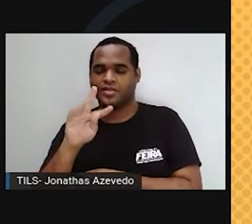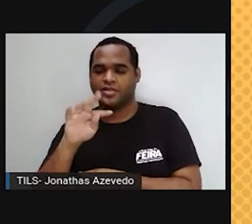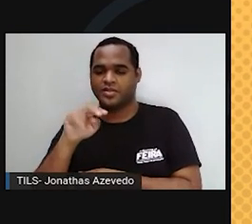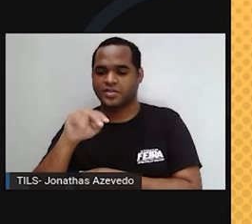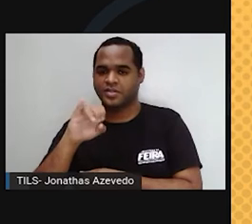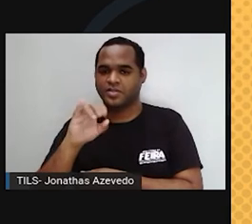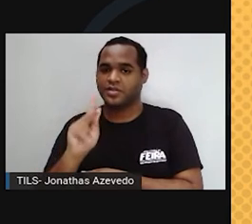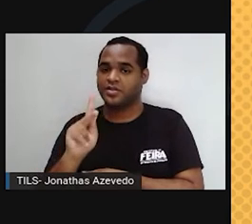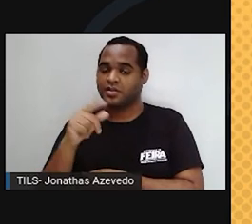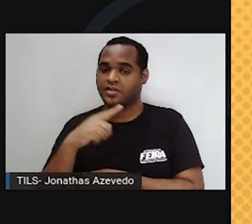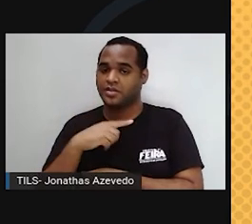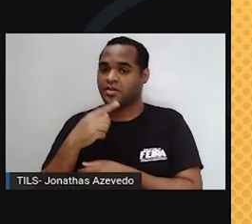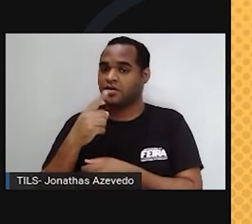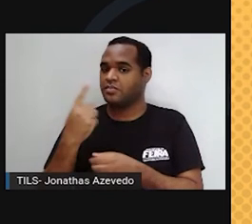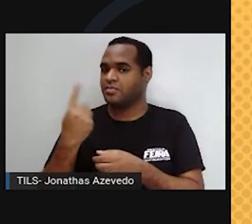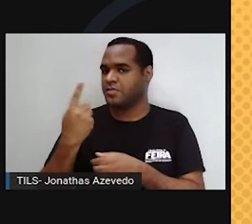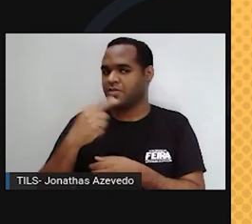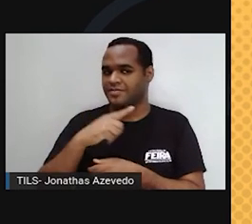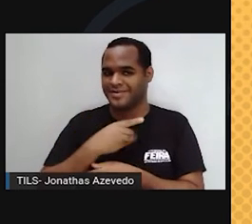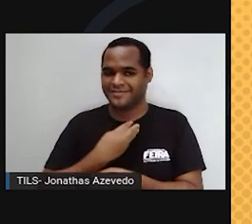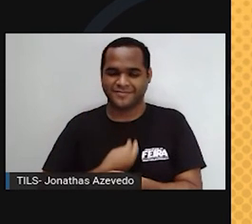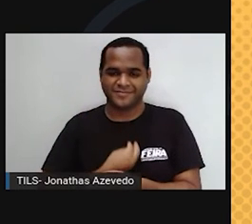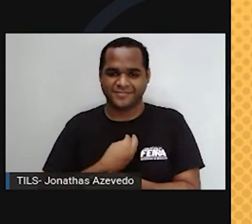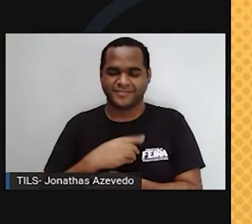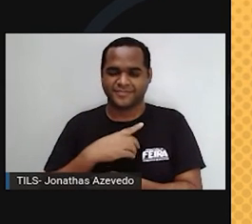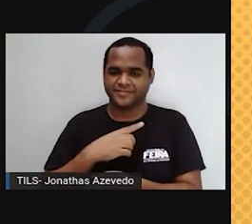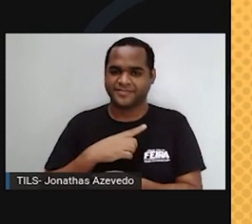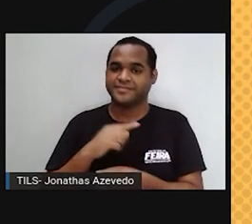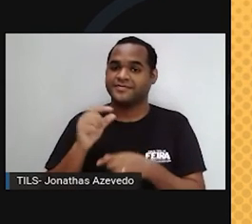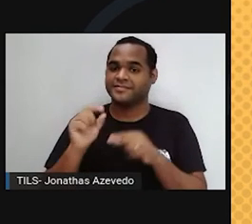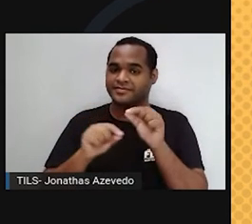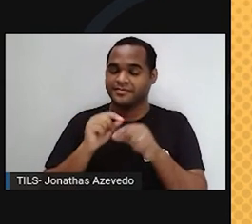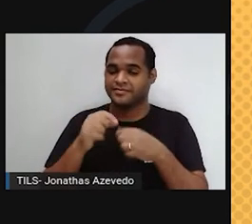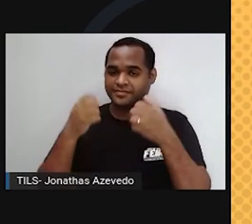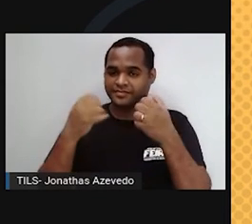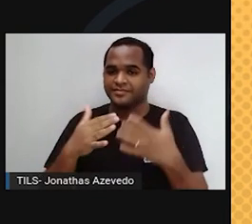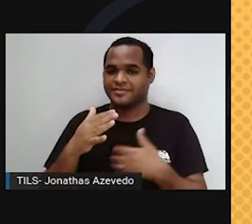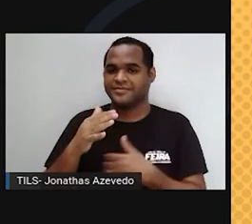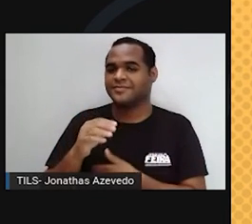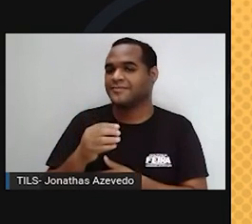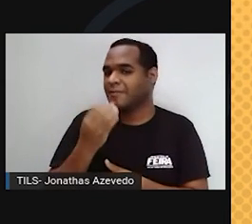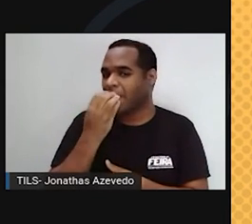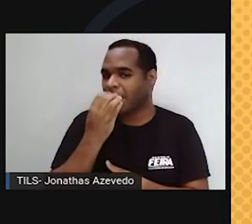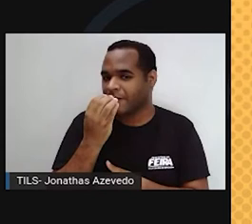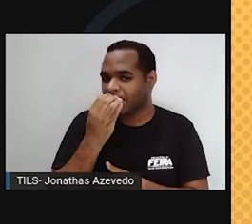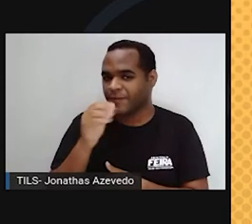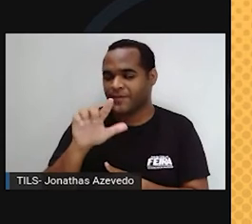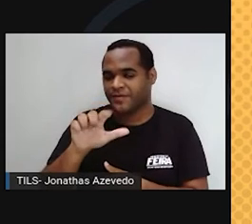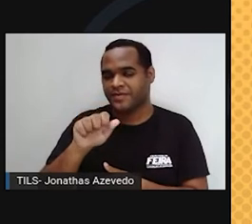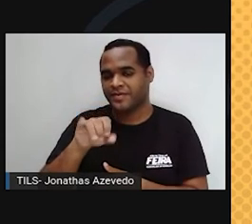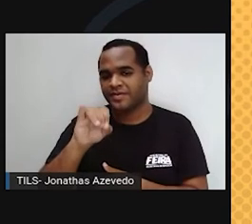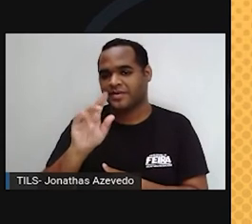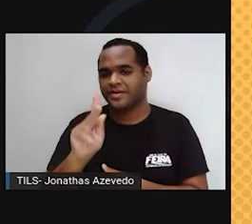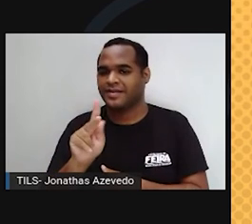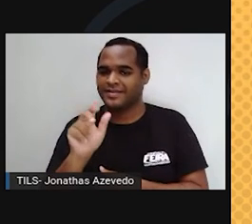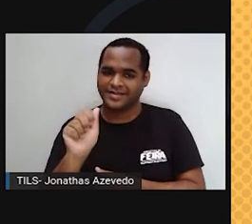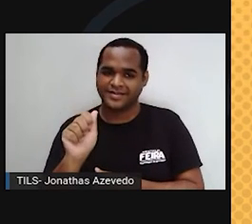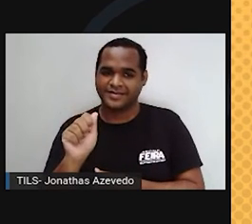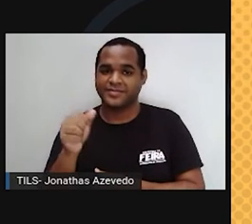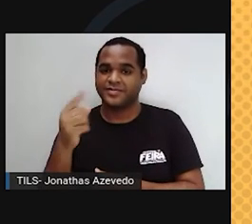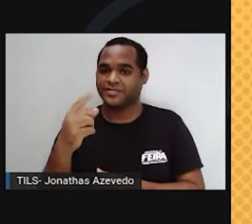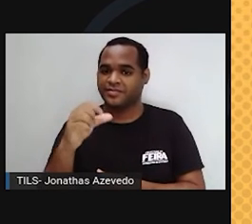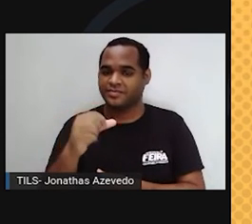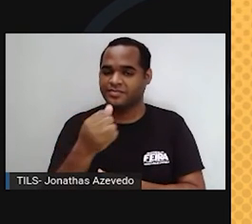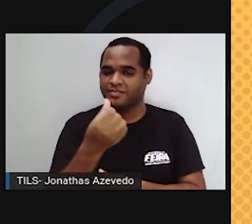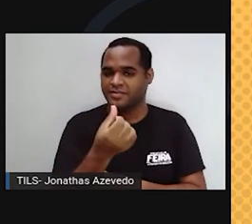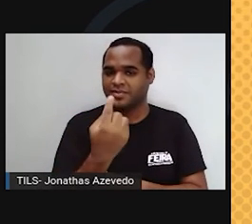ano, o primeiro ser vivo a ir ao espaço, a cadela Laika. E em